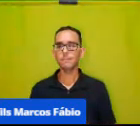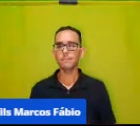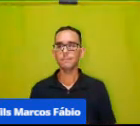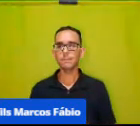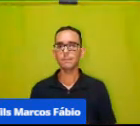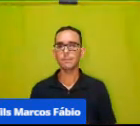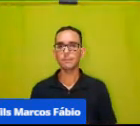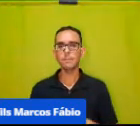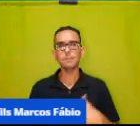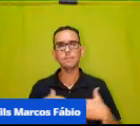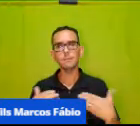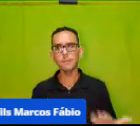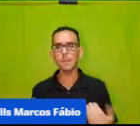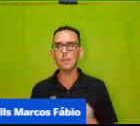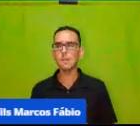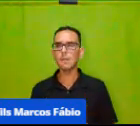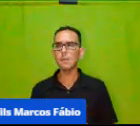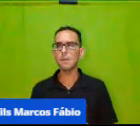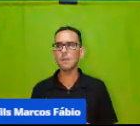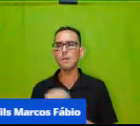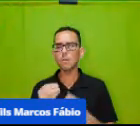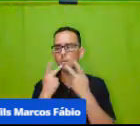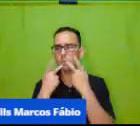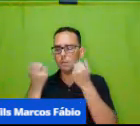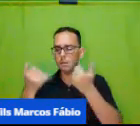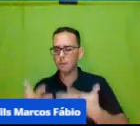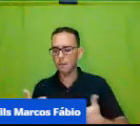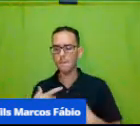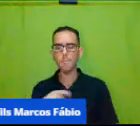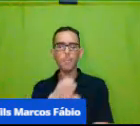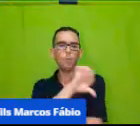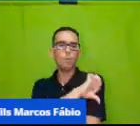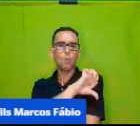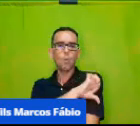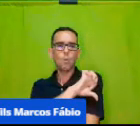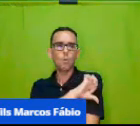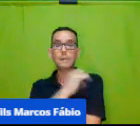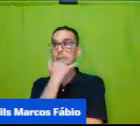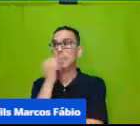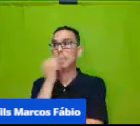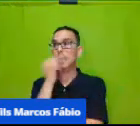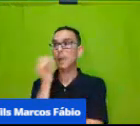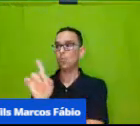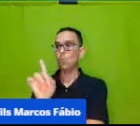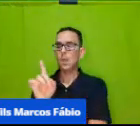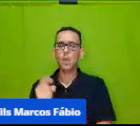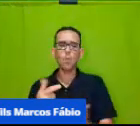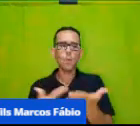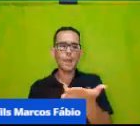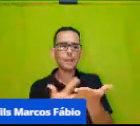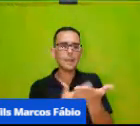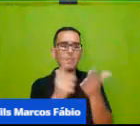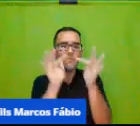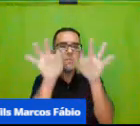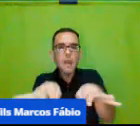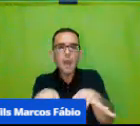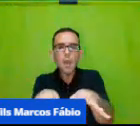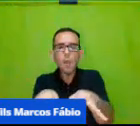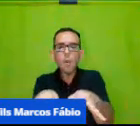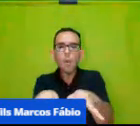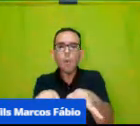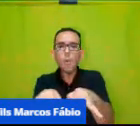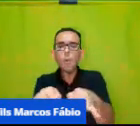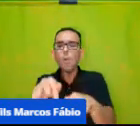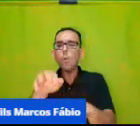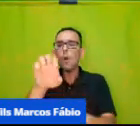A questão, eu gostaria de comentar, a questão do nono ano não, desculpe, do caderno final do EJA, né? Quem tem o